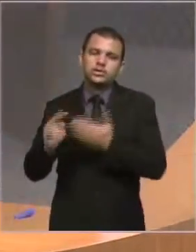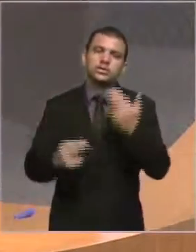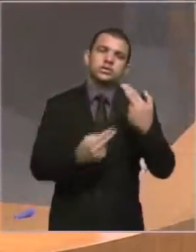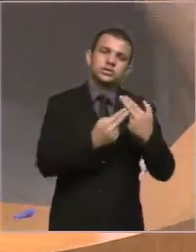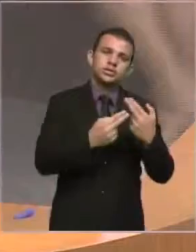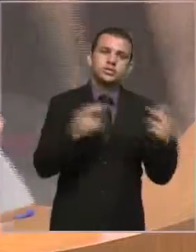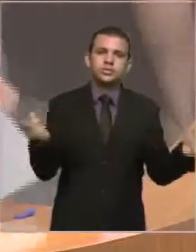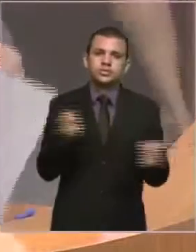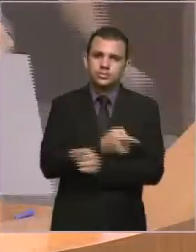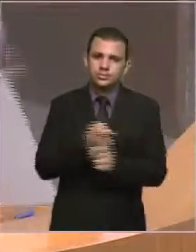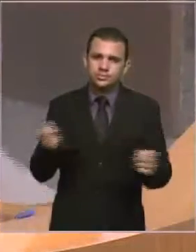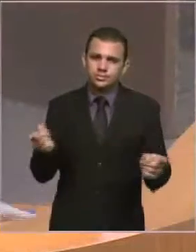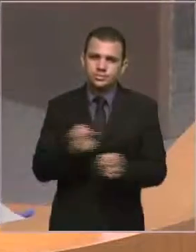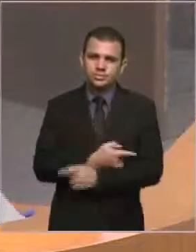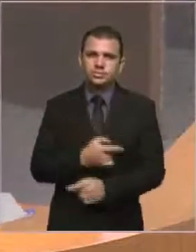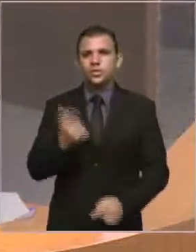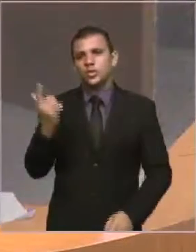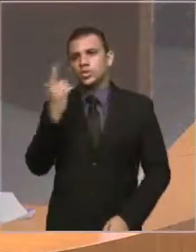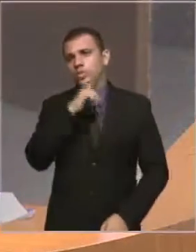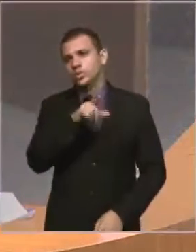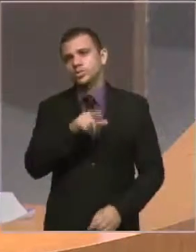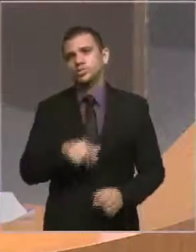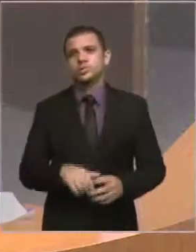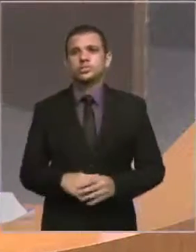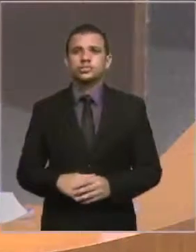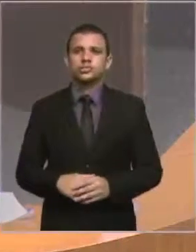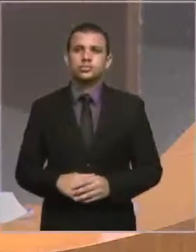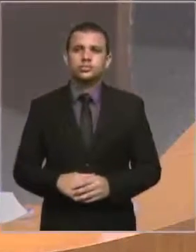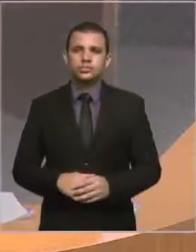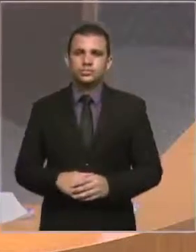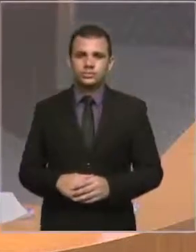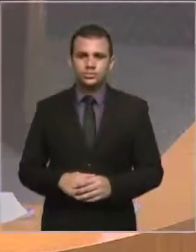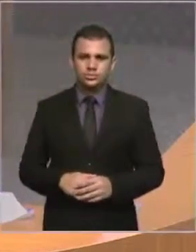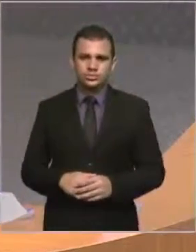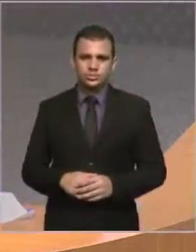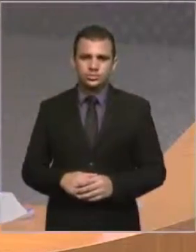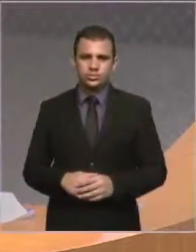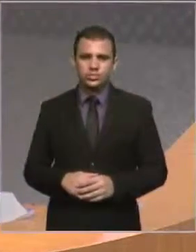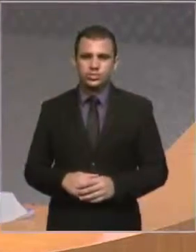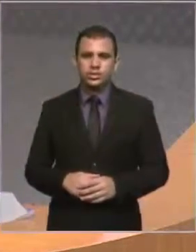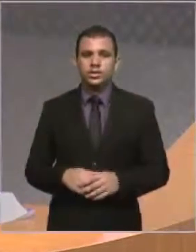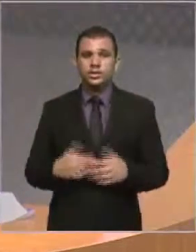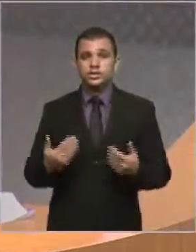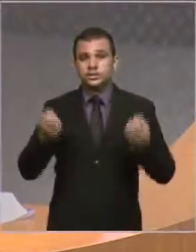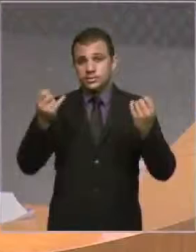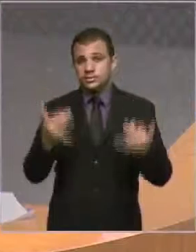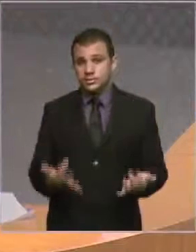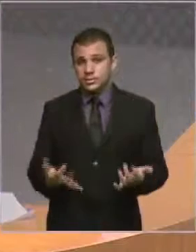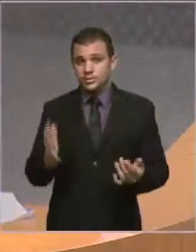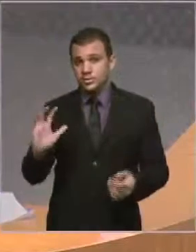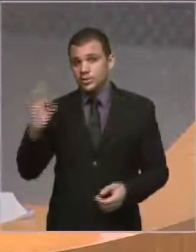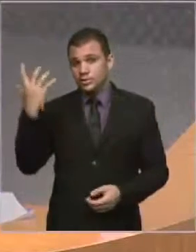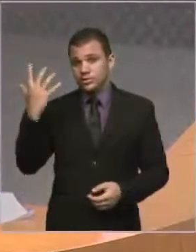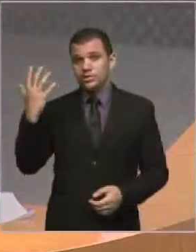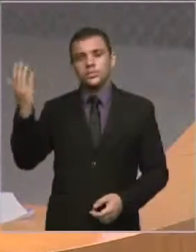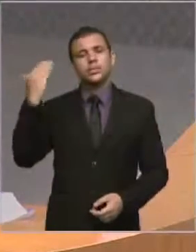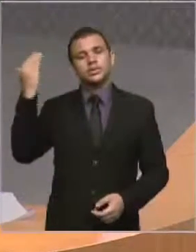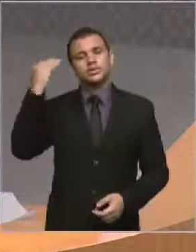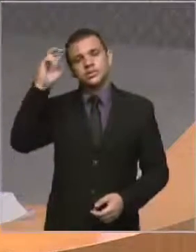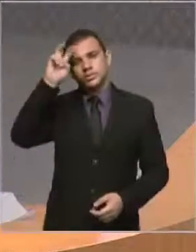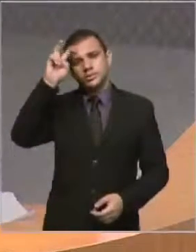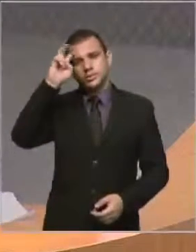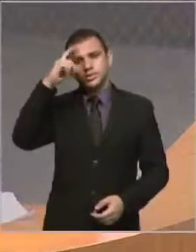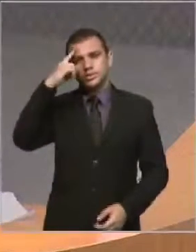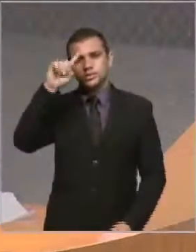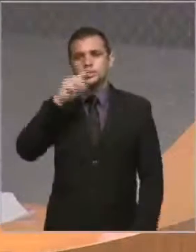deputados. Explicando aqui o ato que aconteceu na quinta-feira, dia 31 de março, uma quinta-feira,